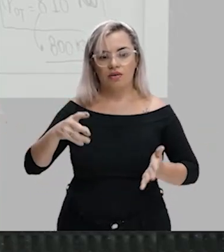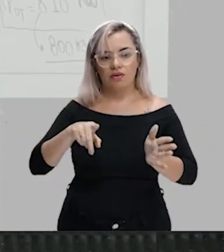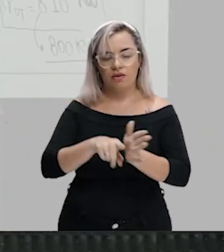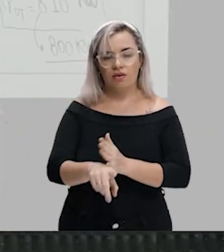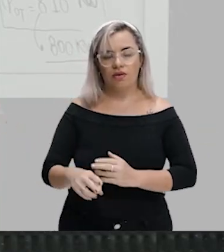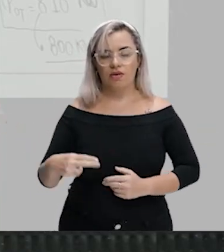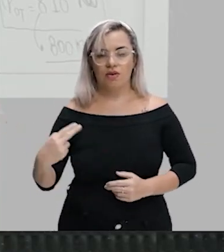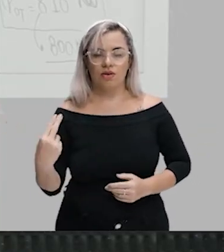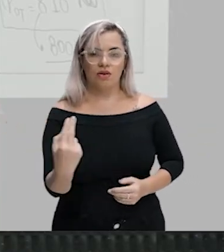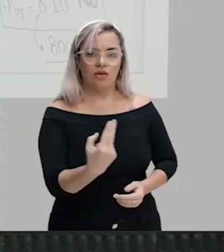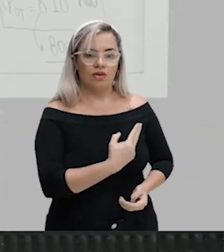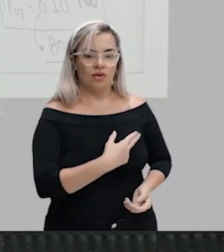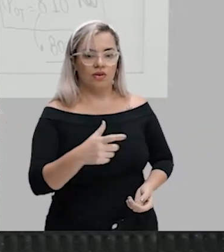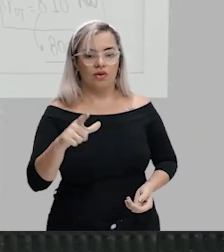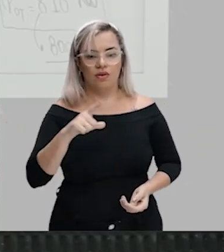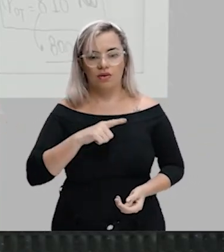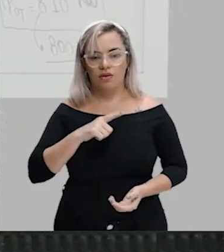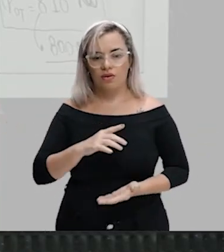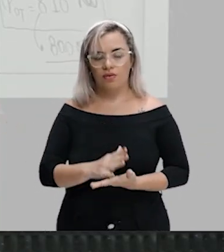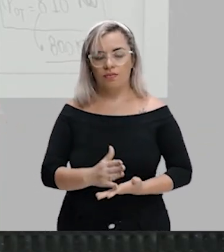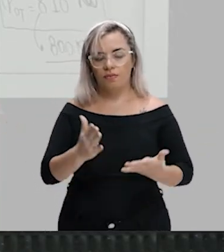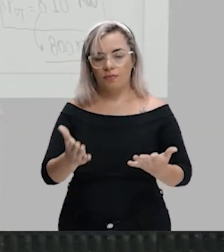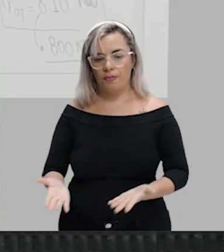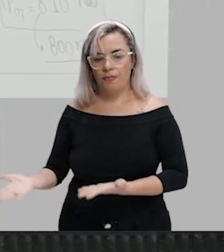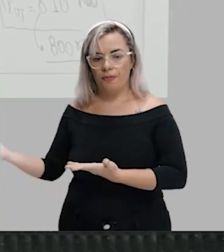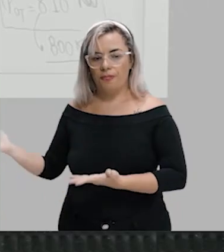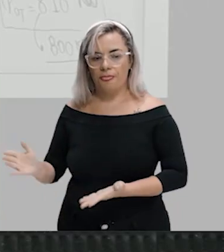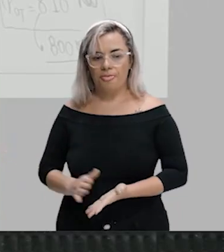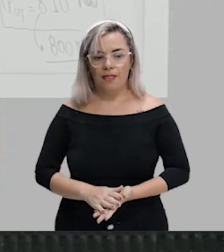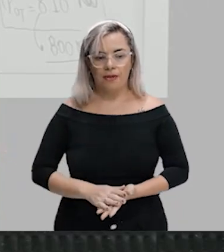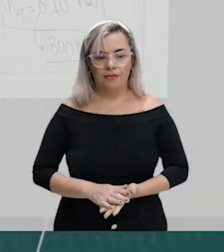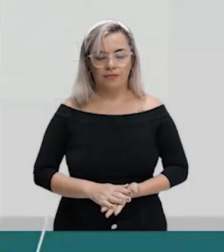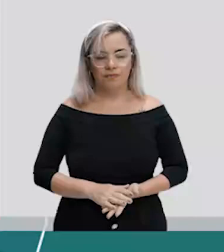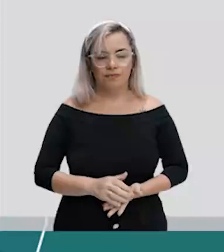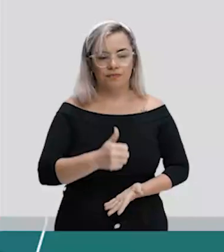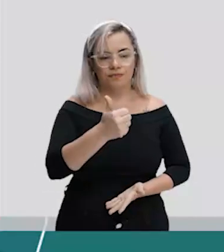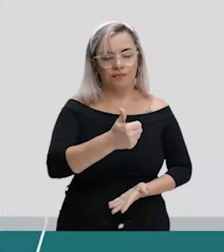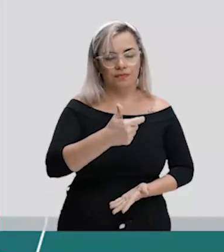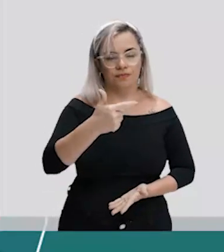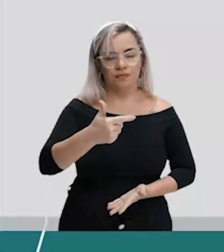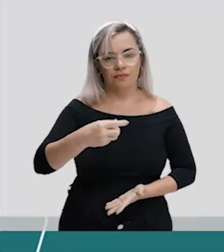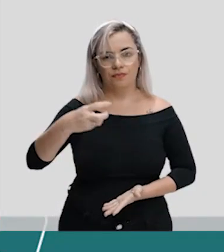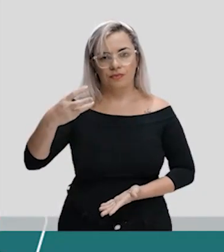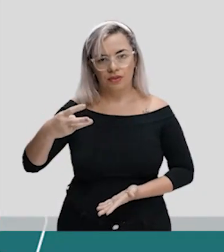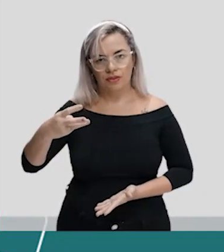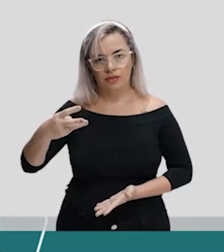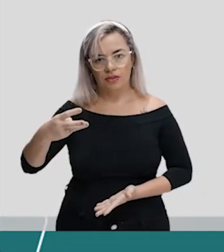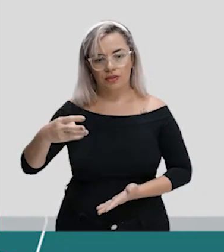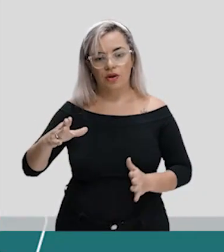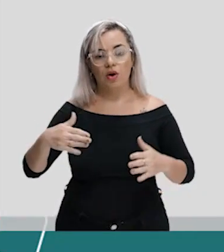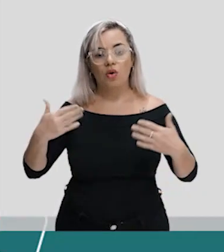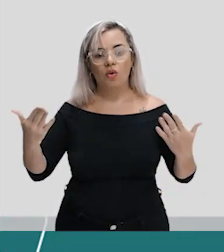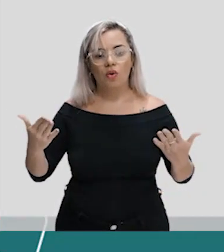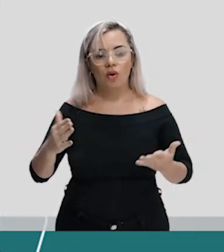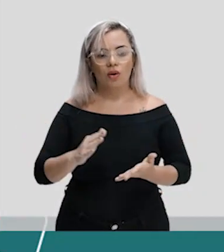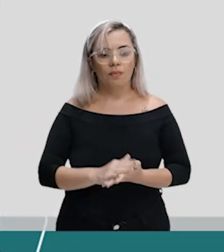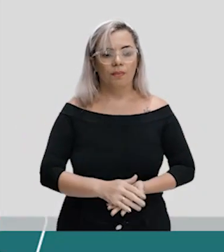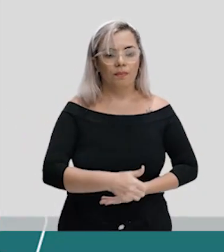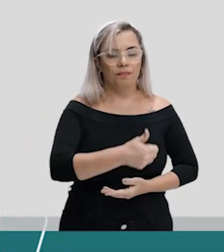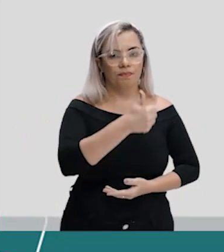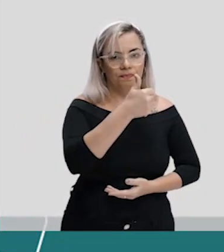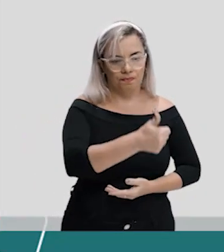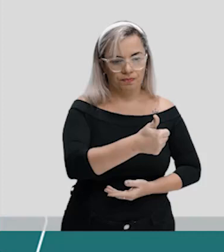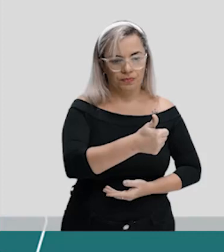temos o seguinte. Considere as seguintes afirmativas. 1. O processo